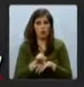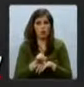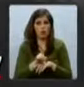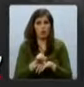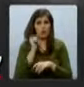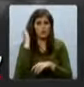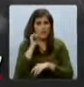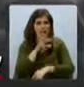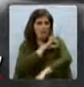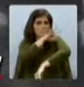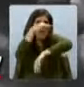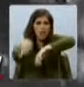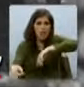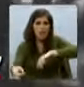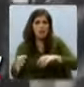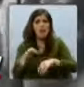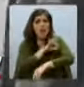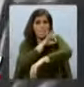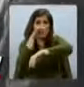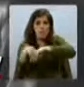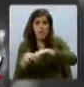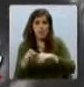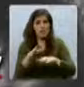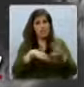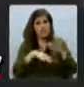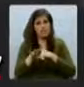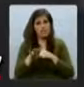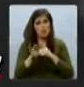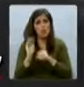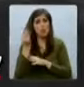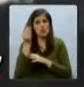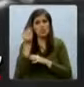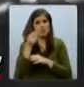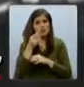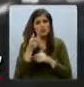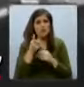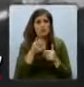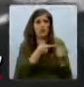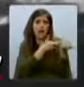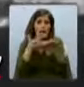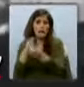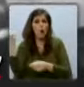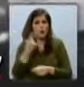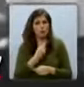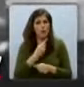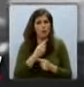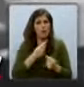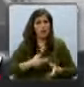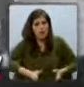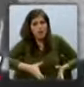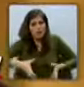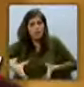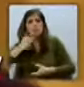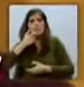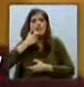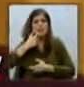matar, tirava-lhe a pele, e a pele era para confeccionar objetos de casa. Eram obrigados a transportar pedras de um lado para o